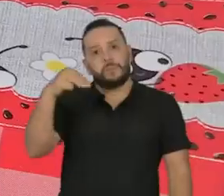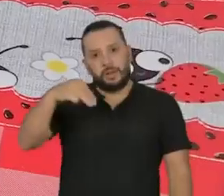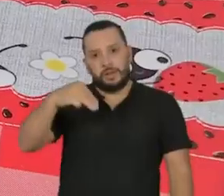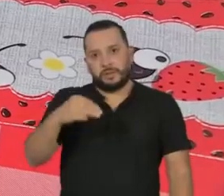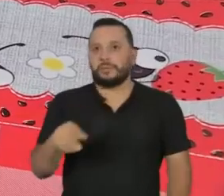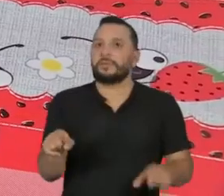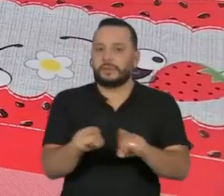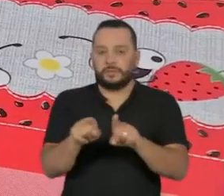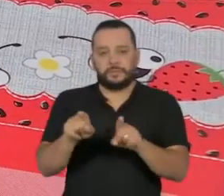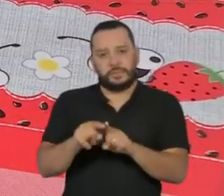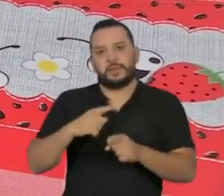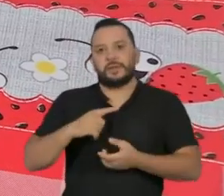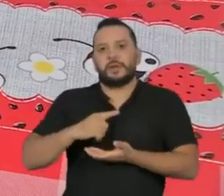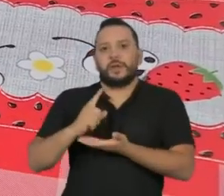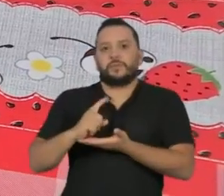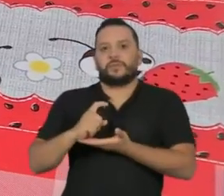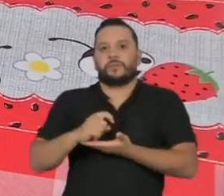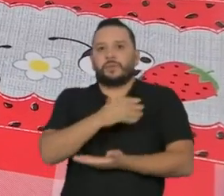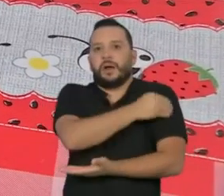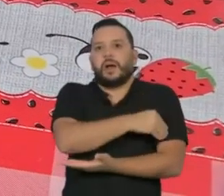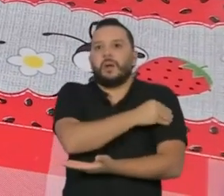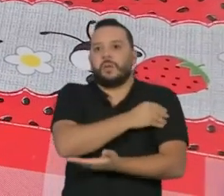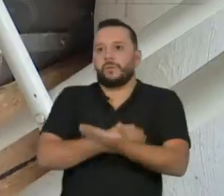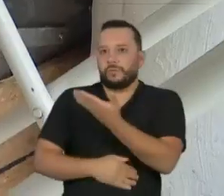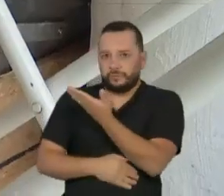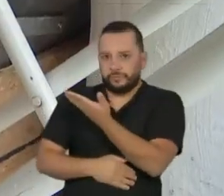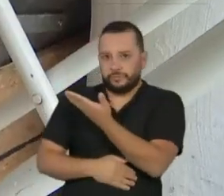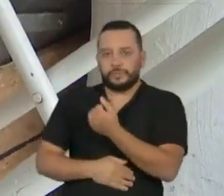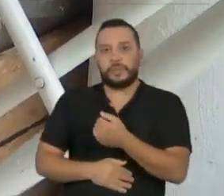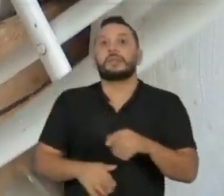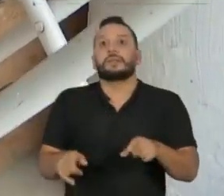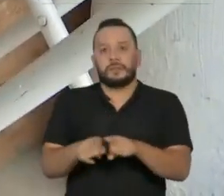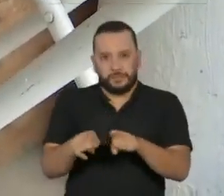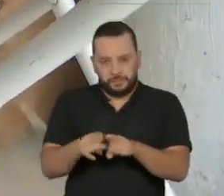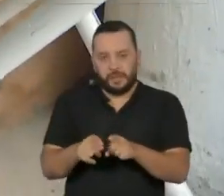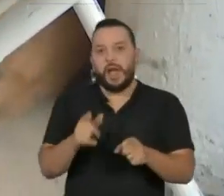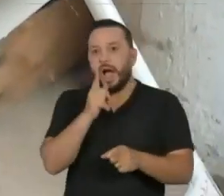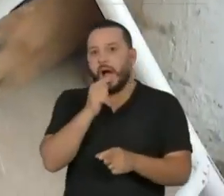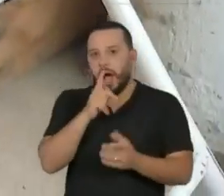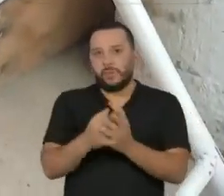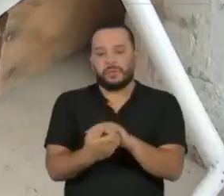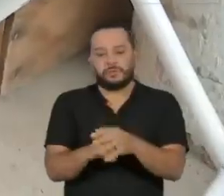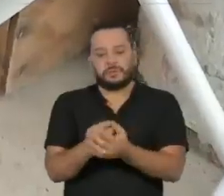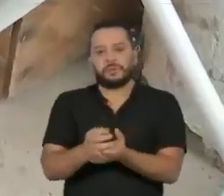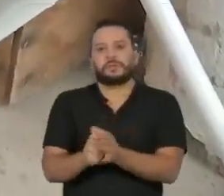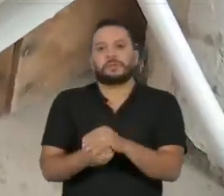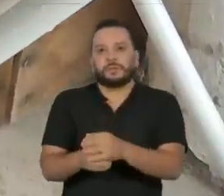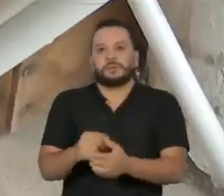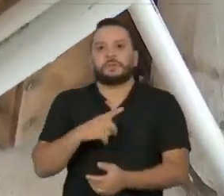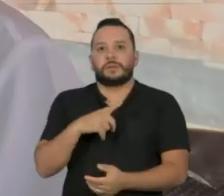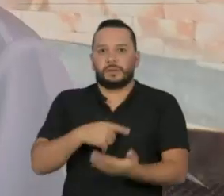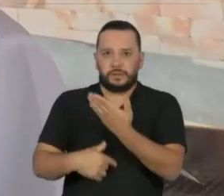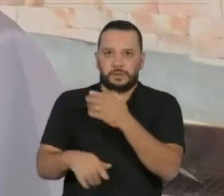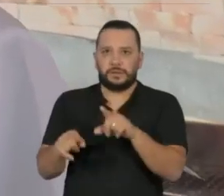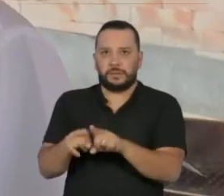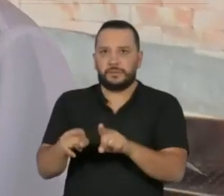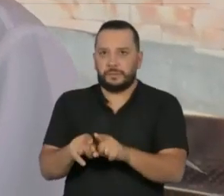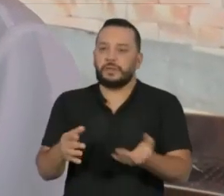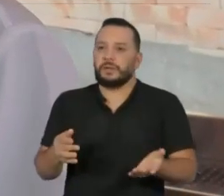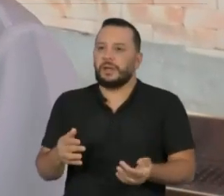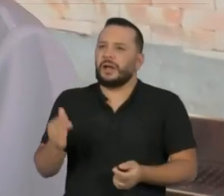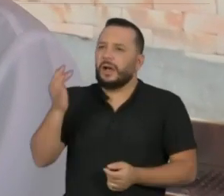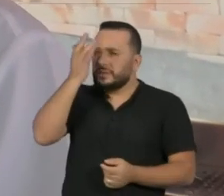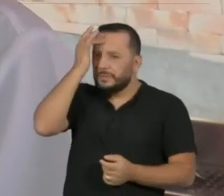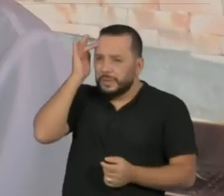a disponibilização de álcool gel para os clientes. Aqui, até água e sabão são oferecidos. Para os próprios